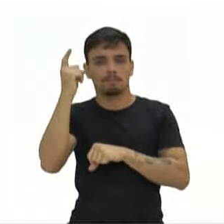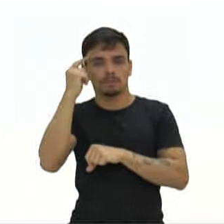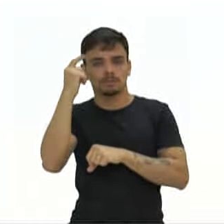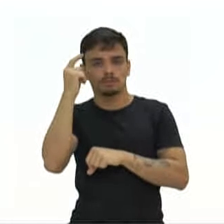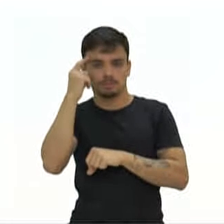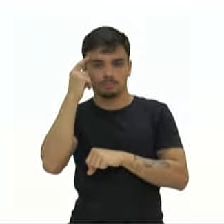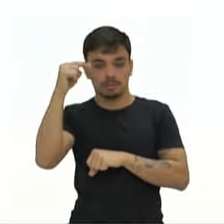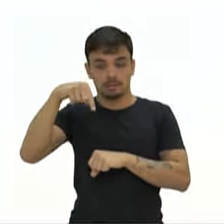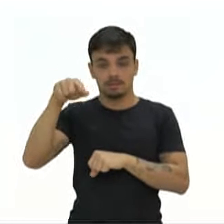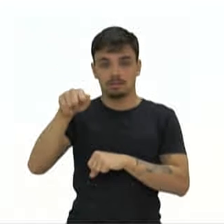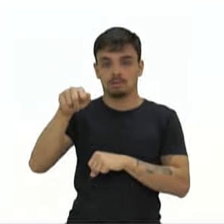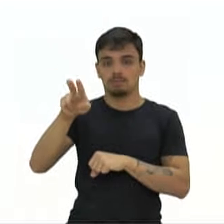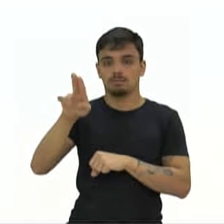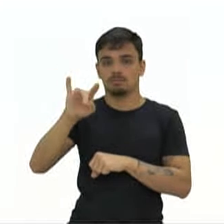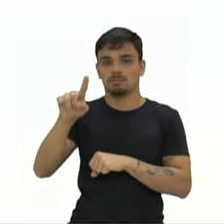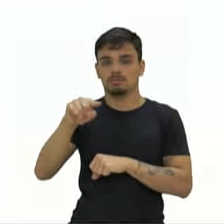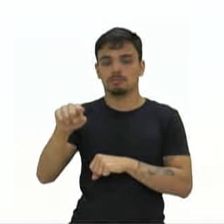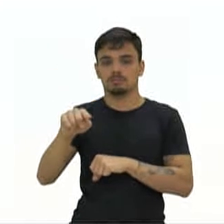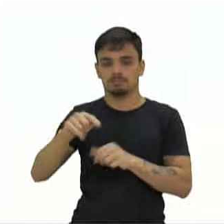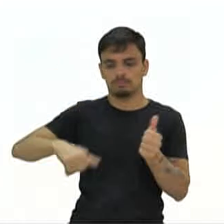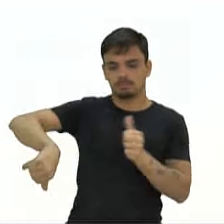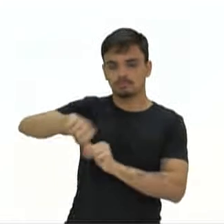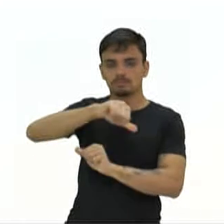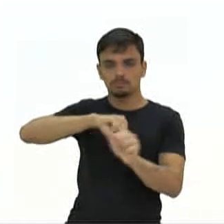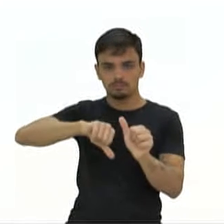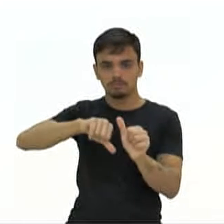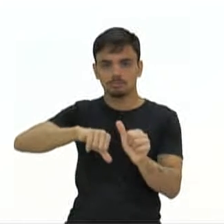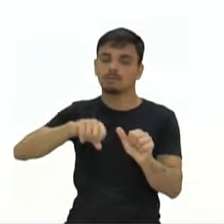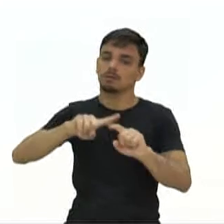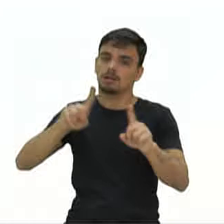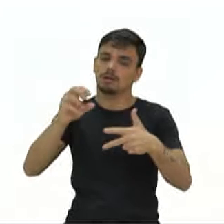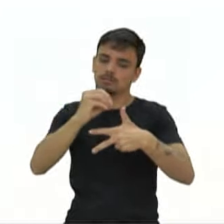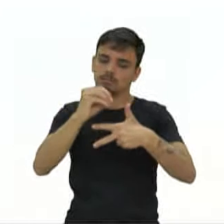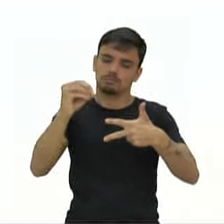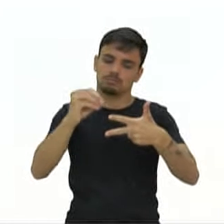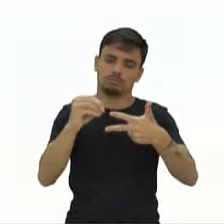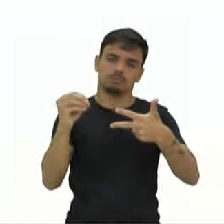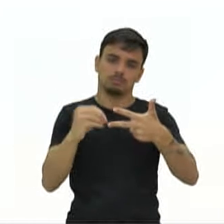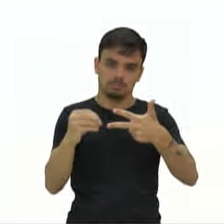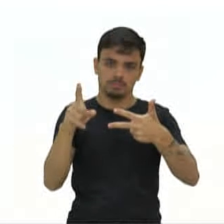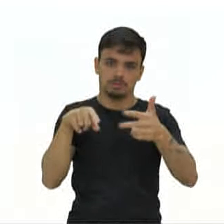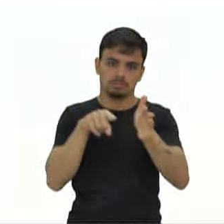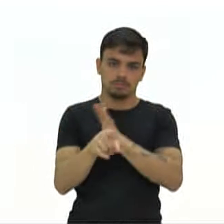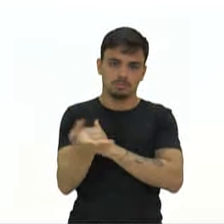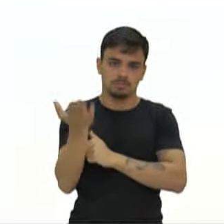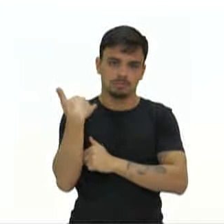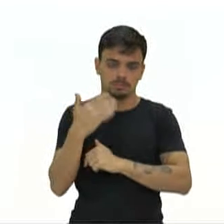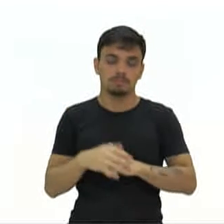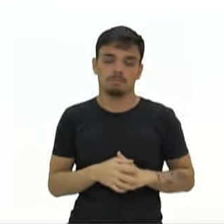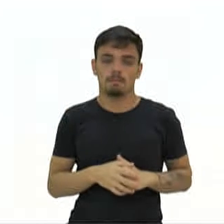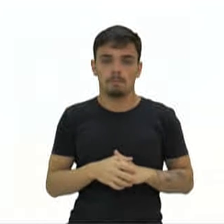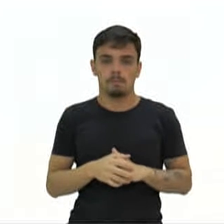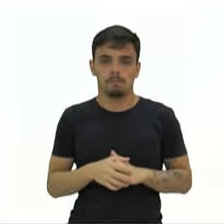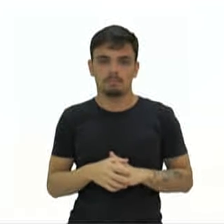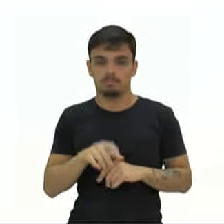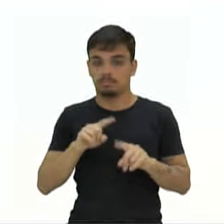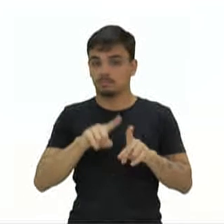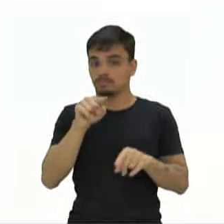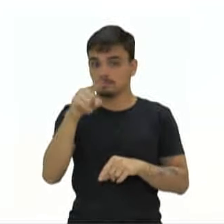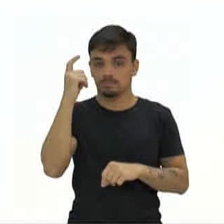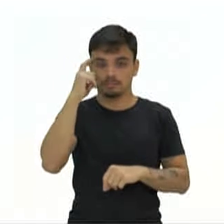quiz, certo? Transformamos num quiz, mas era uma questão do Enem. Veja, foi transformado num quiz, mas é para você